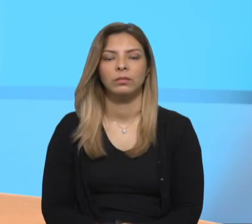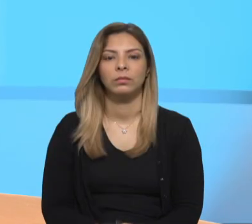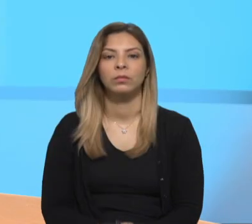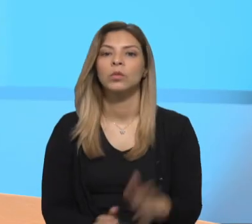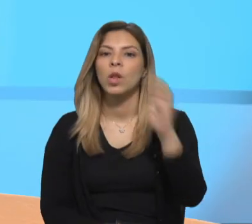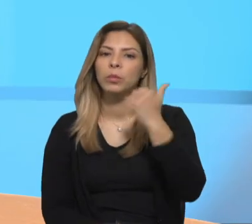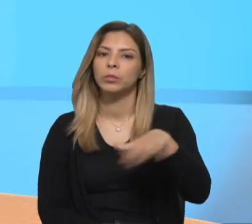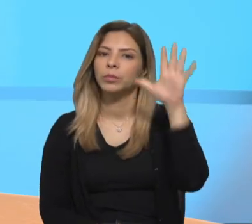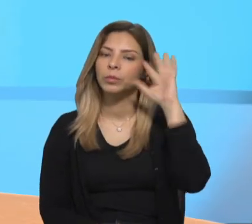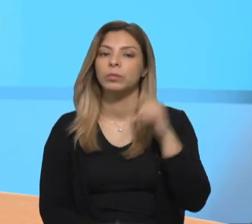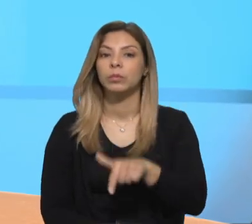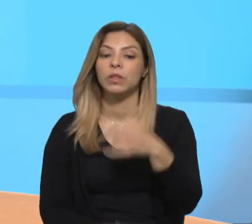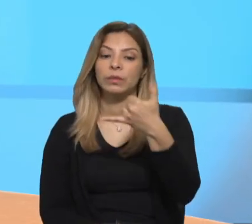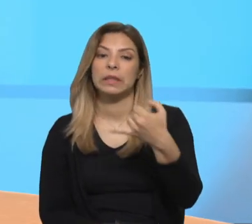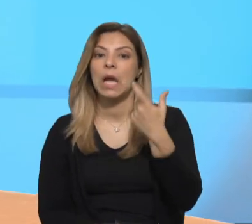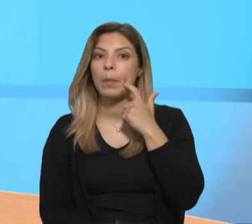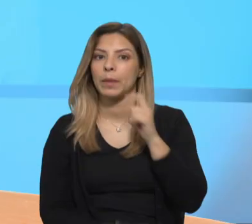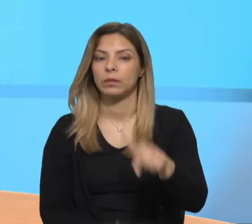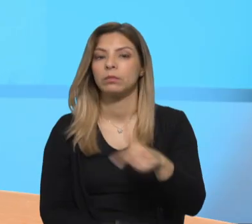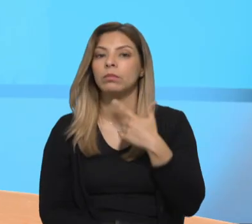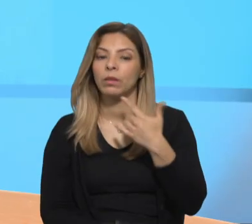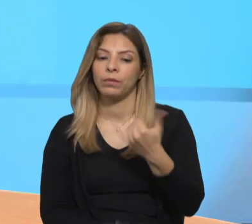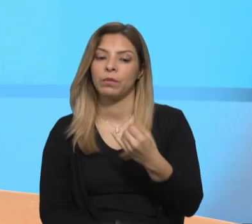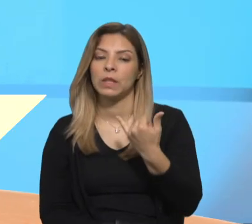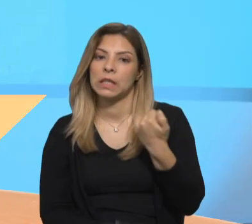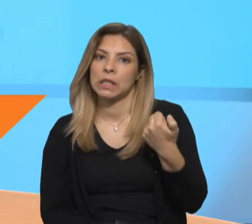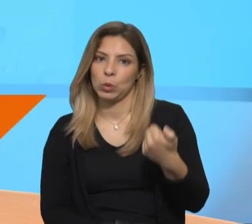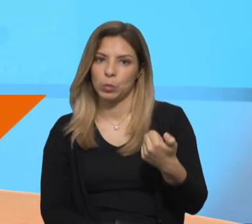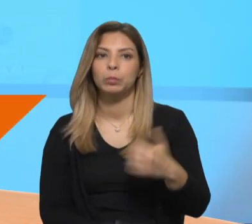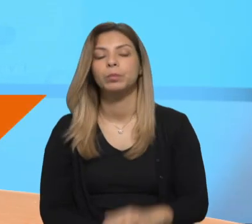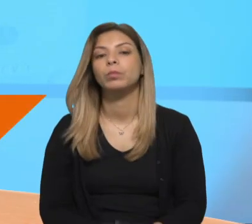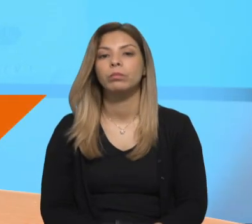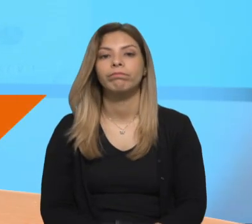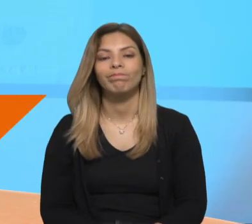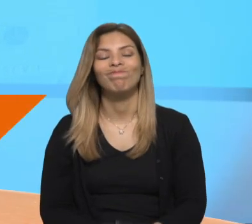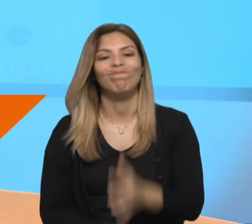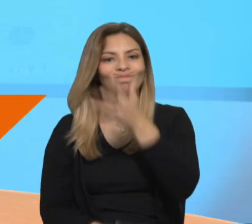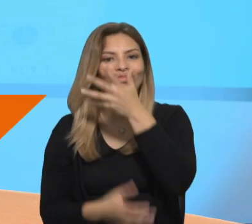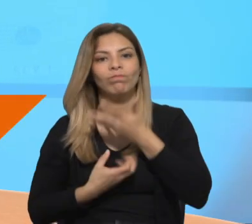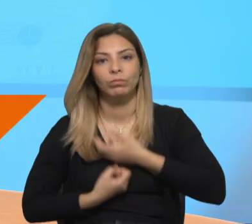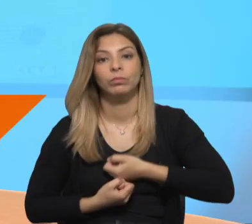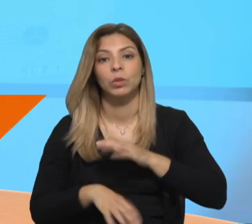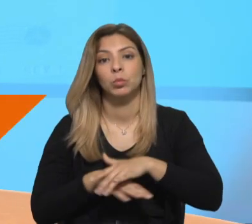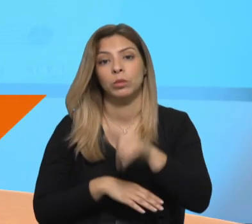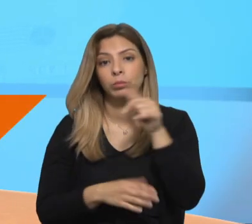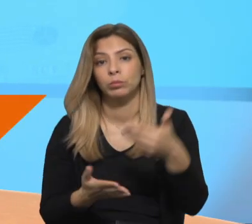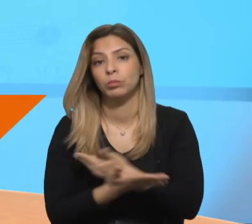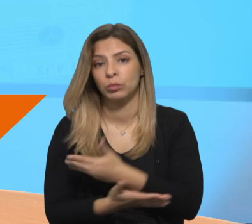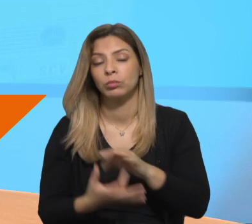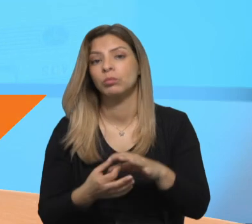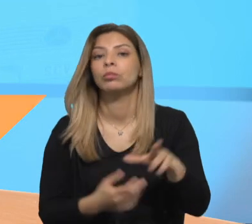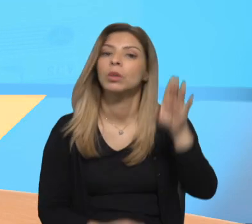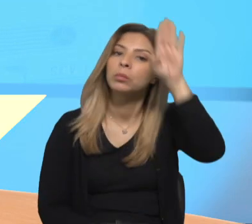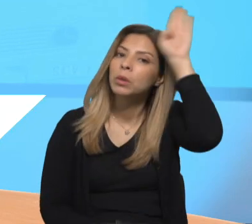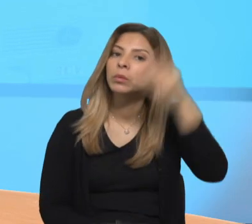Olá, muito boa tarde. 25 de abril de 2025. Um dia que é de luto pelo falecimento do Papa Francisco, que é também a